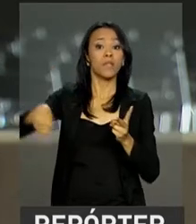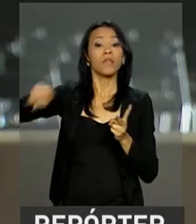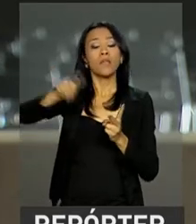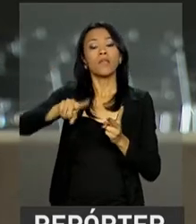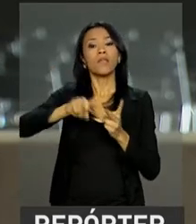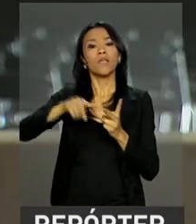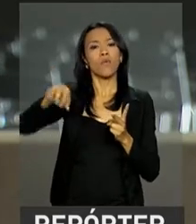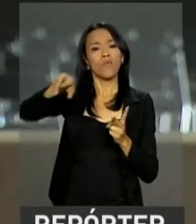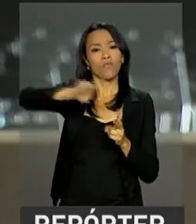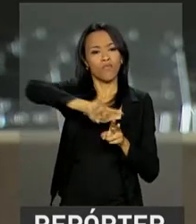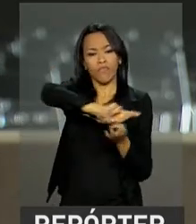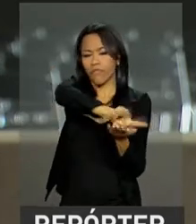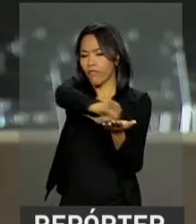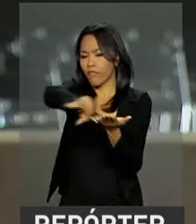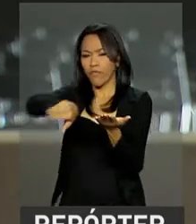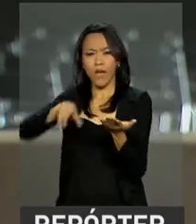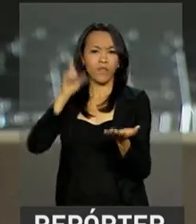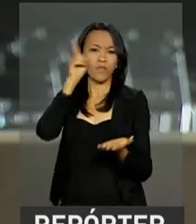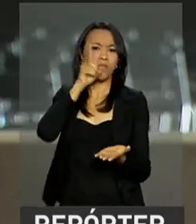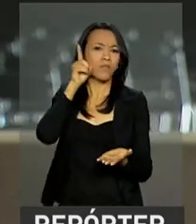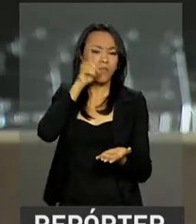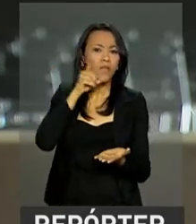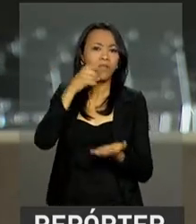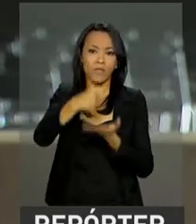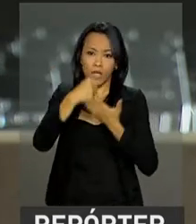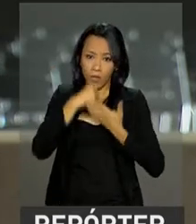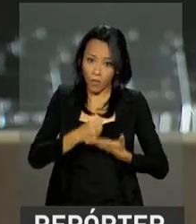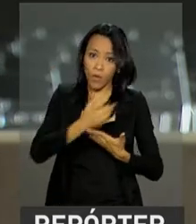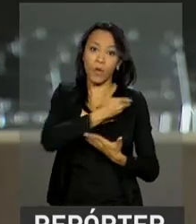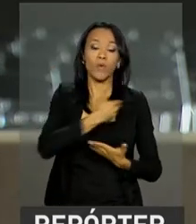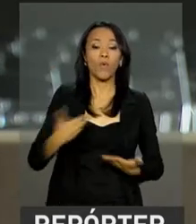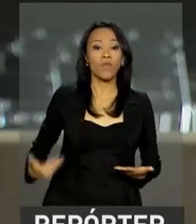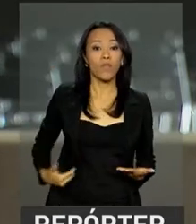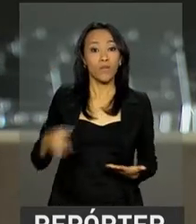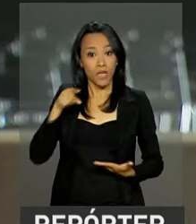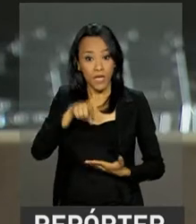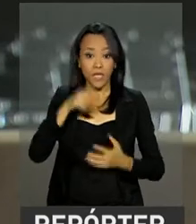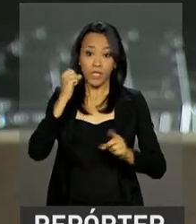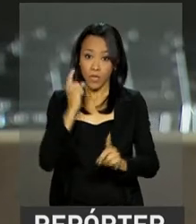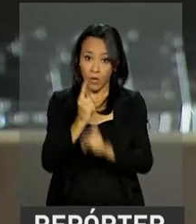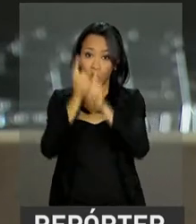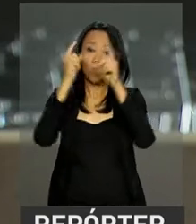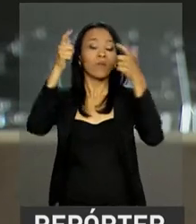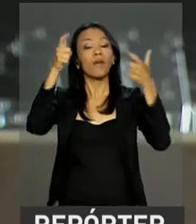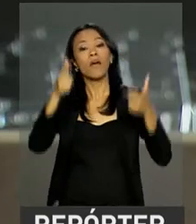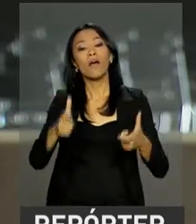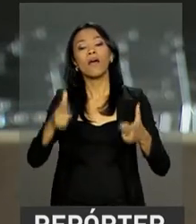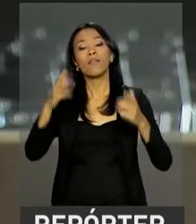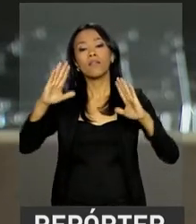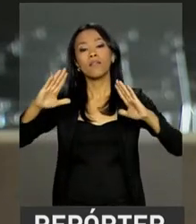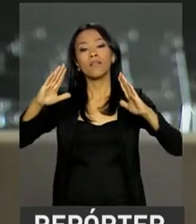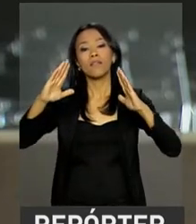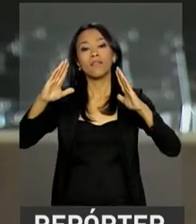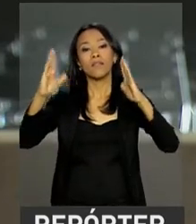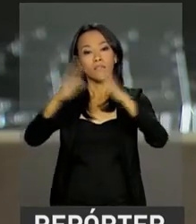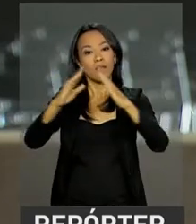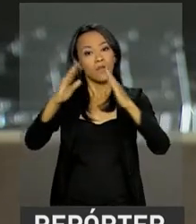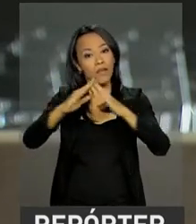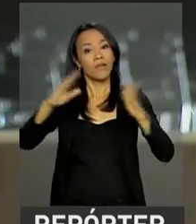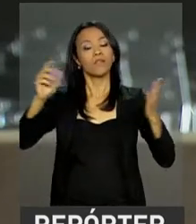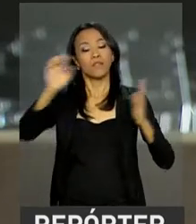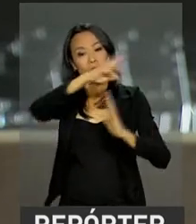da base aliada esse encontro ocorre lá na residência oficial do presidente da câmara dos